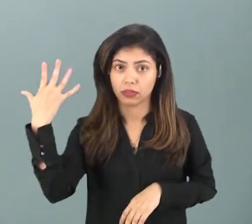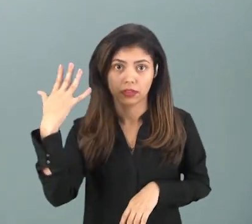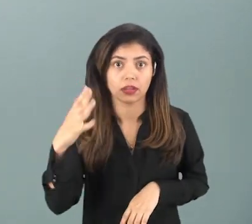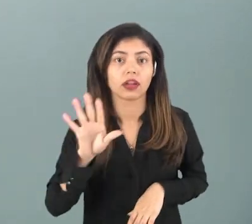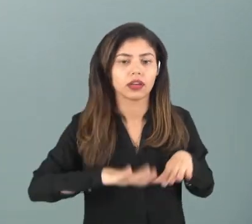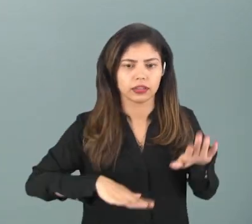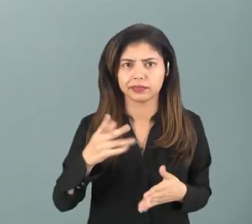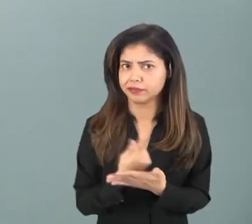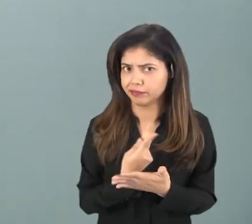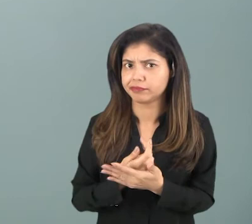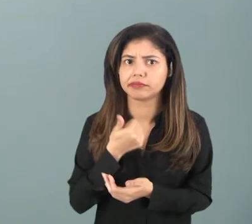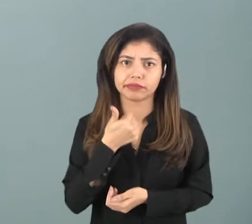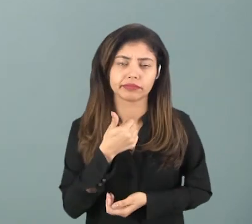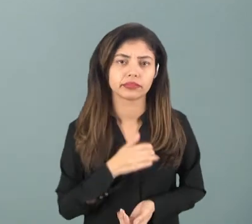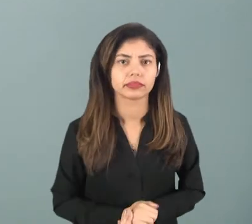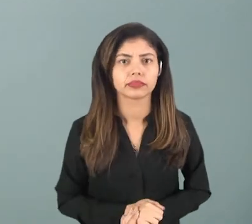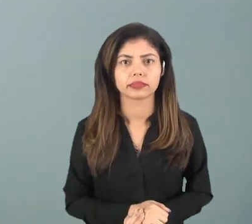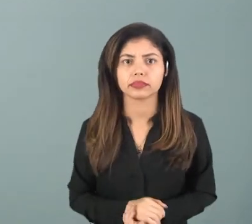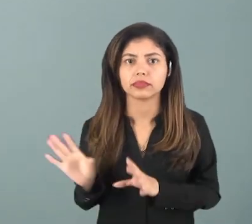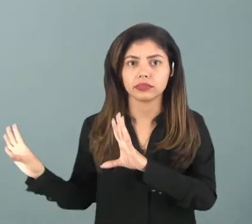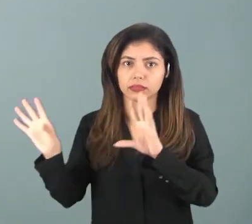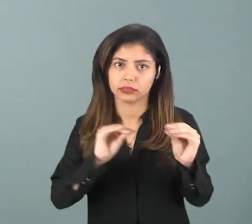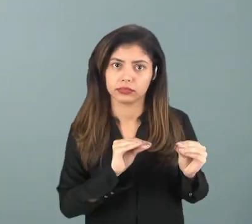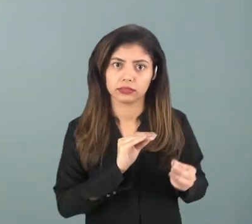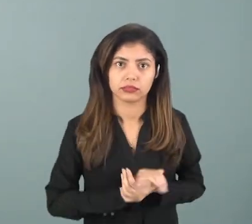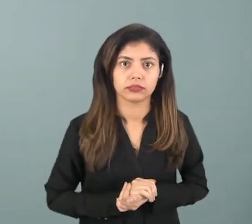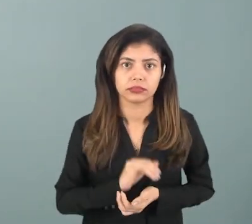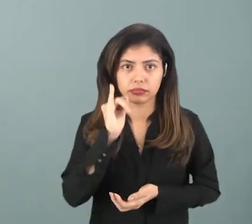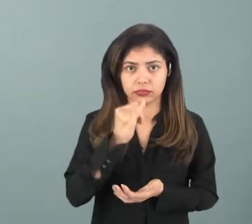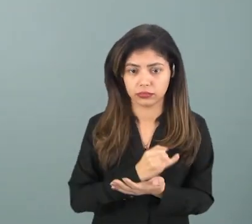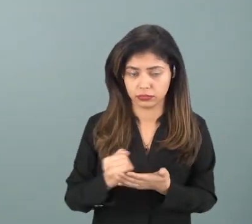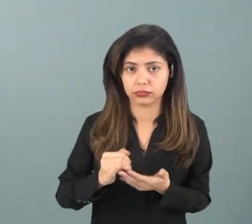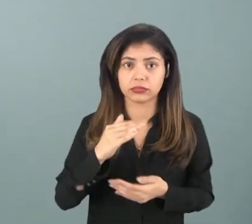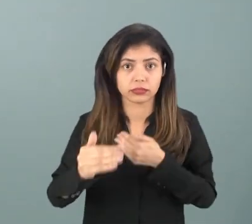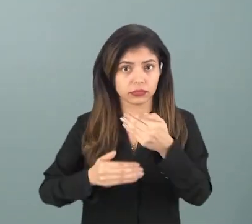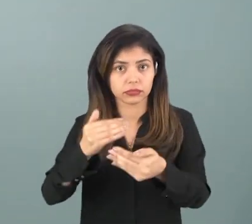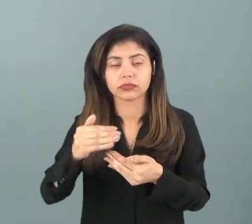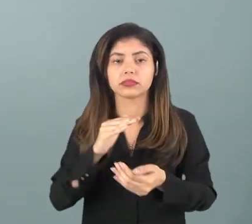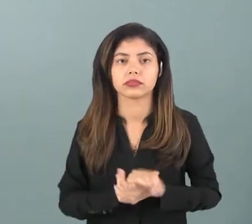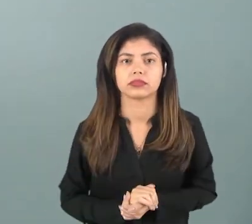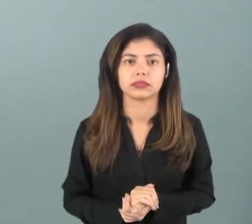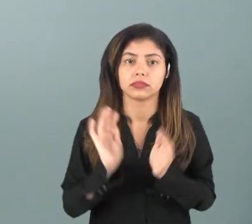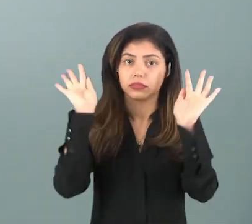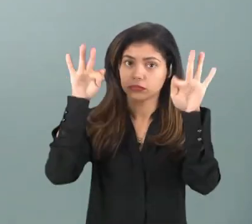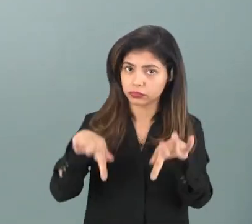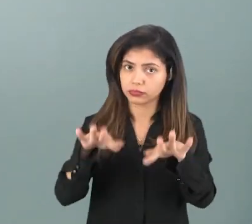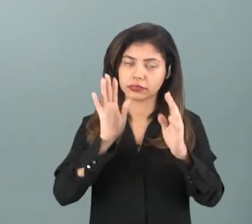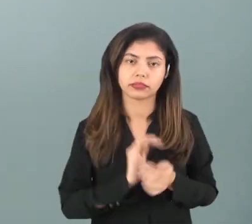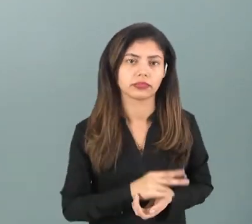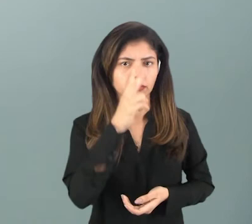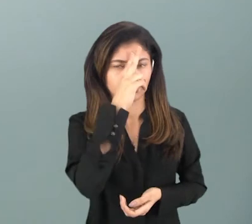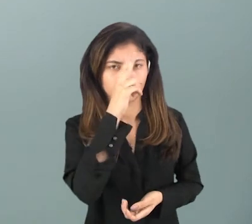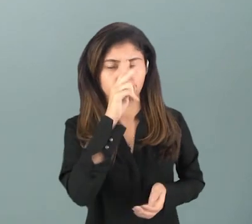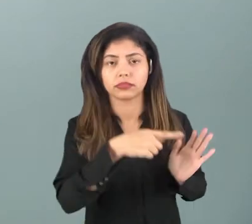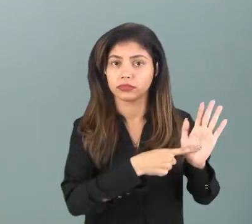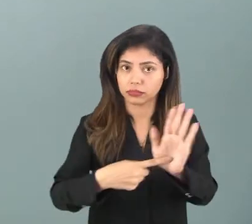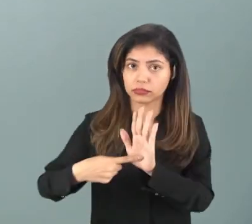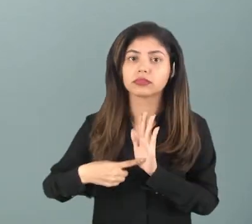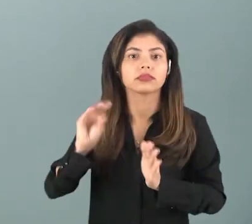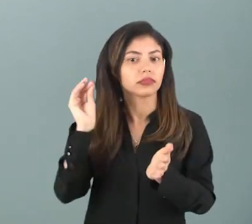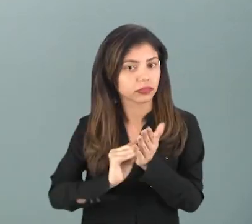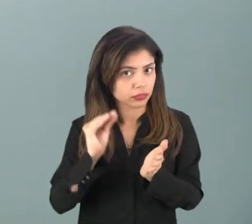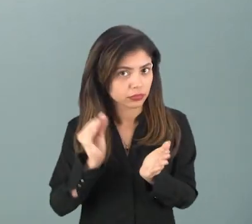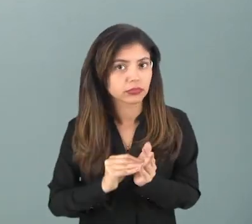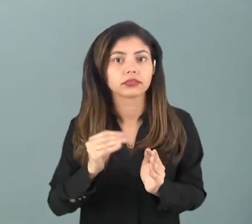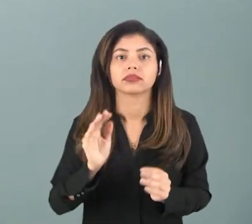acontecer essas falhas, tá? Então a gente vai colocar introdução, desenvolvimento e conclusão. Lembrando de apresentar os